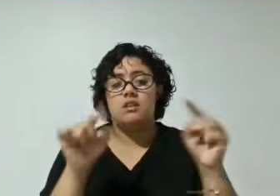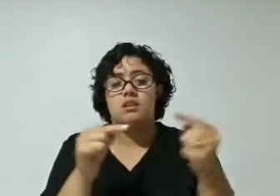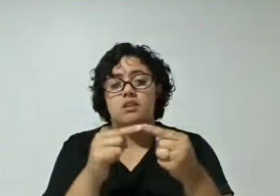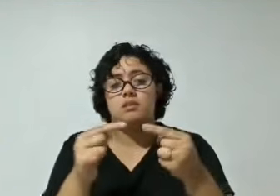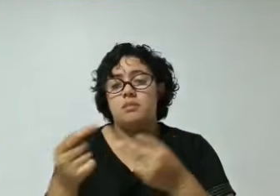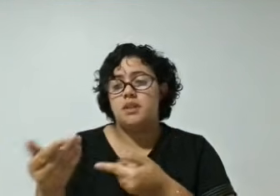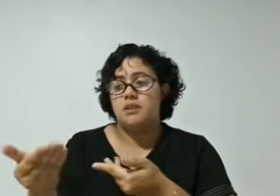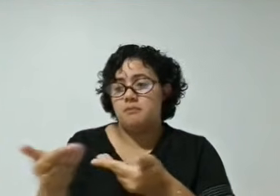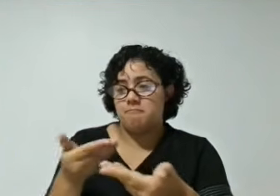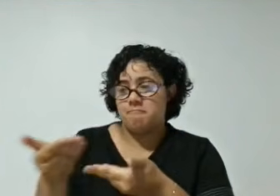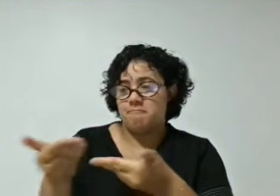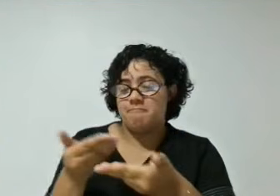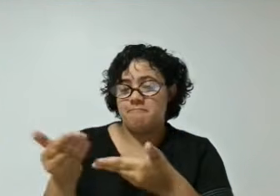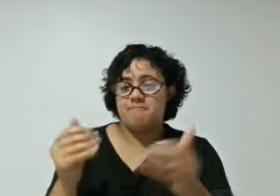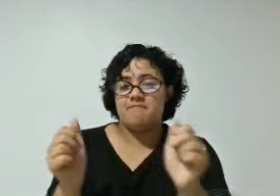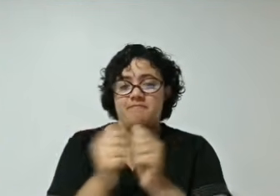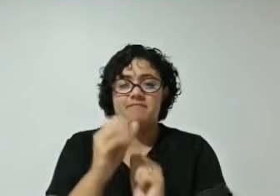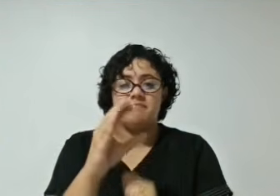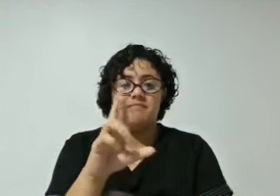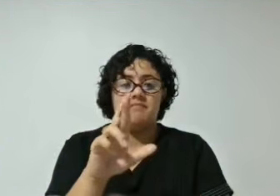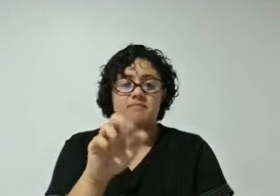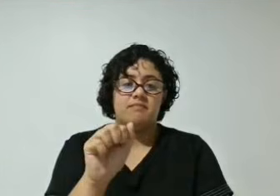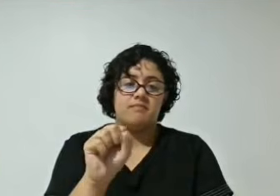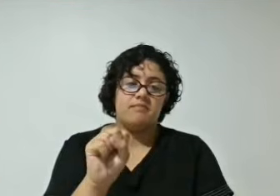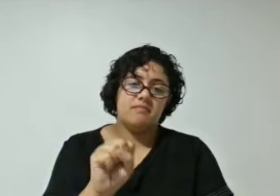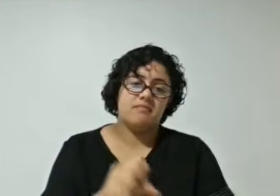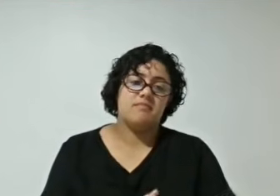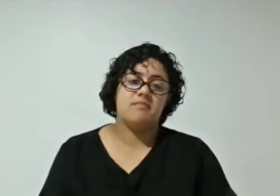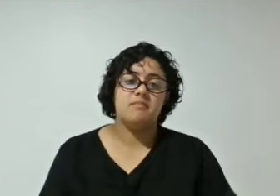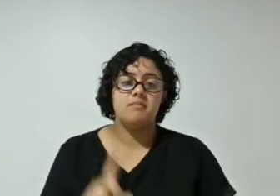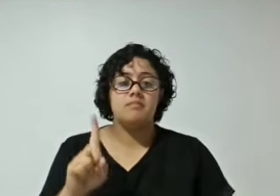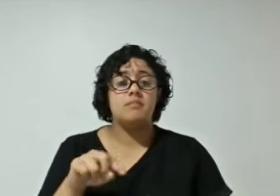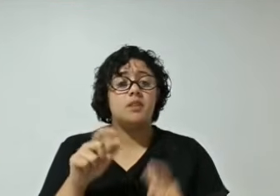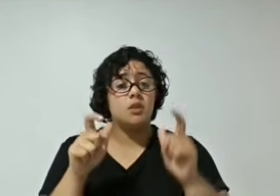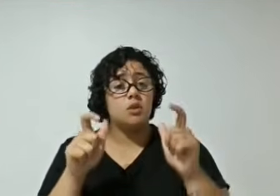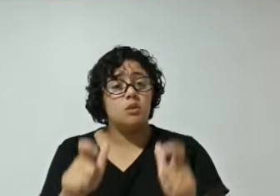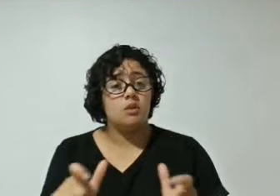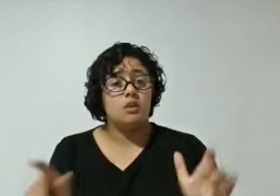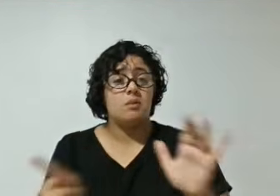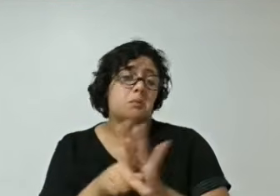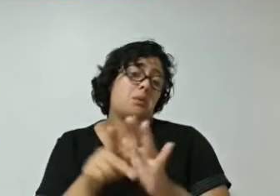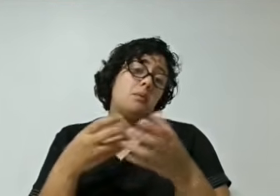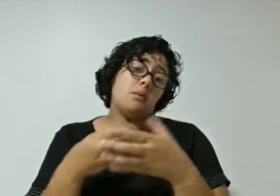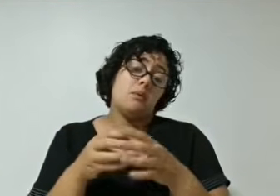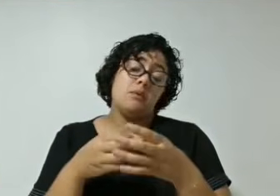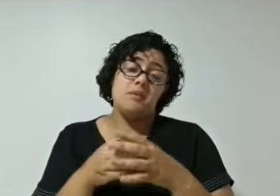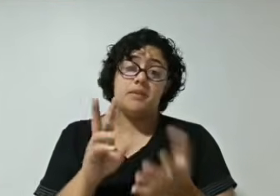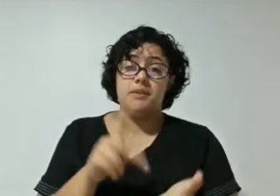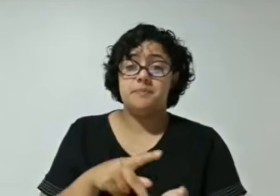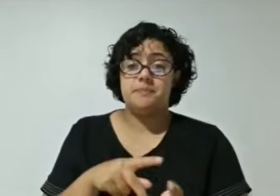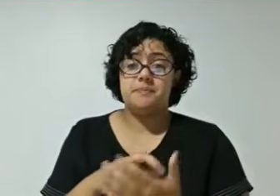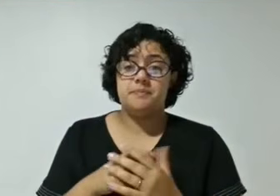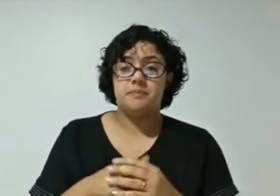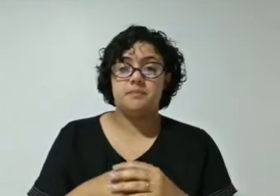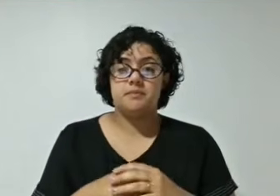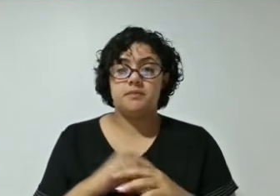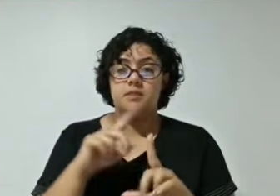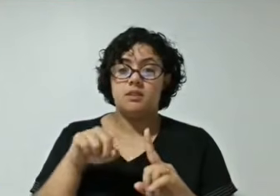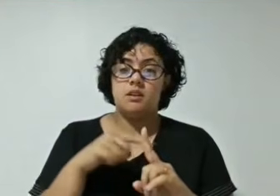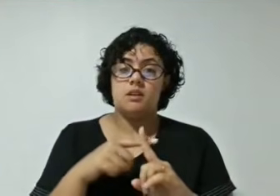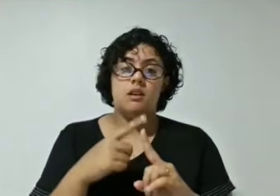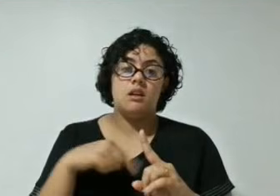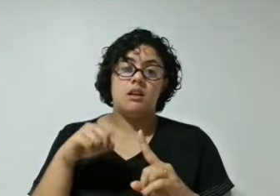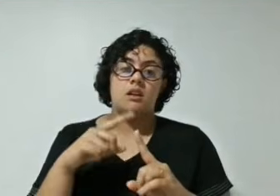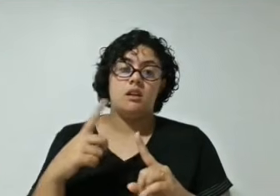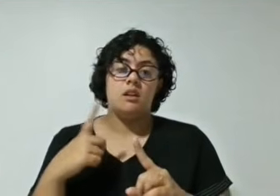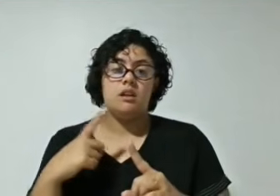CRAS, e que é um espaço de convivência deles mesmo. Além disso, a gente tem